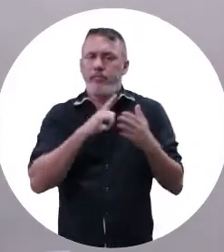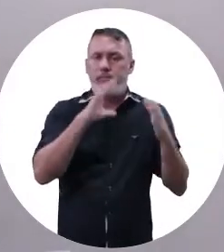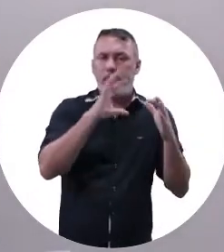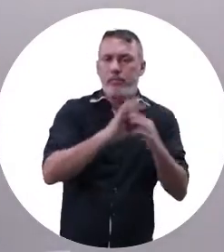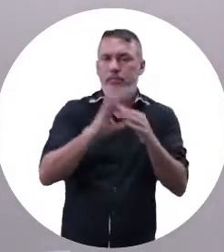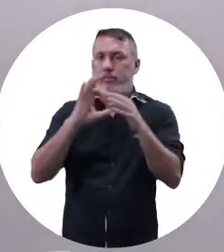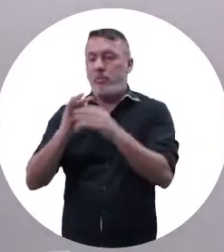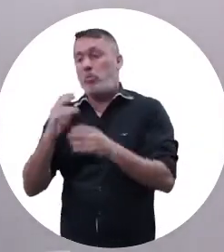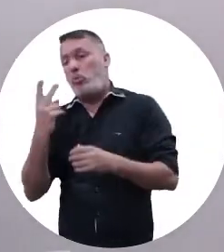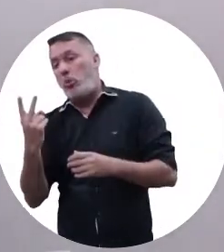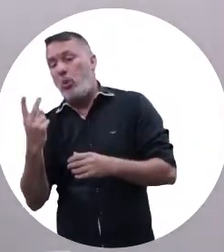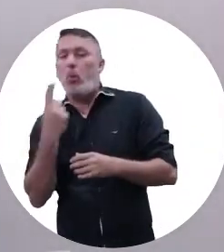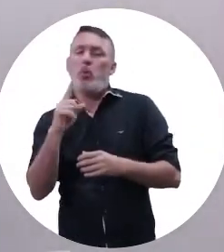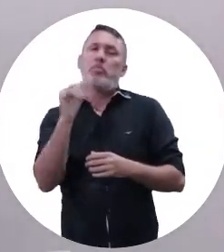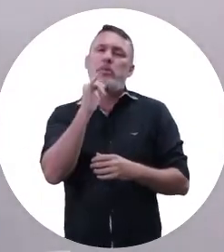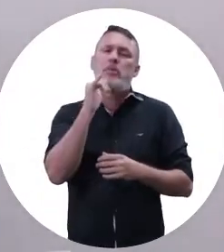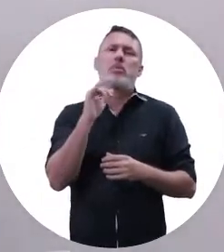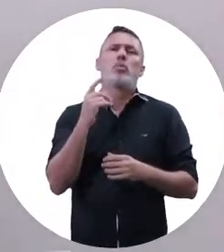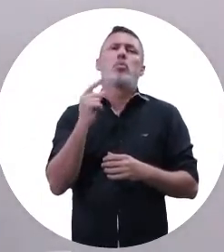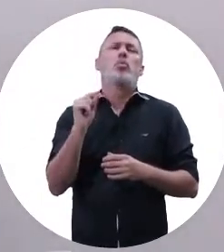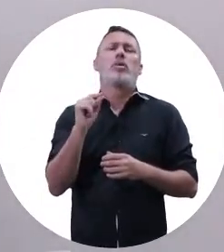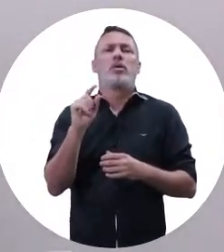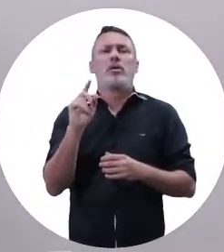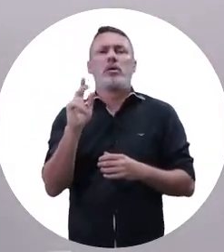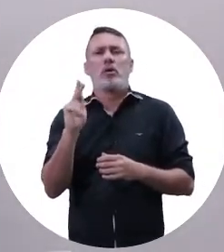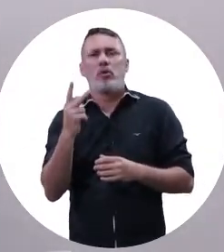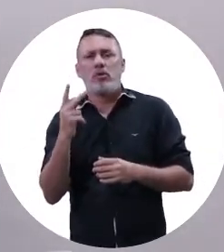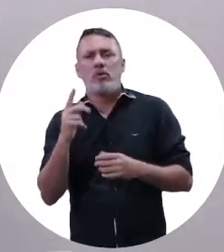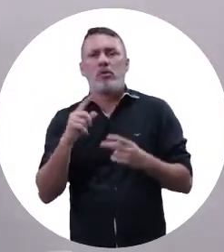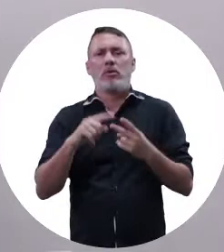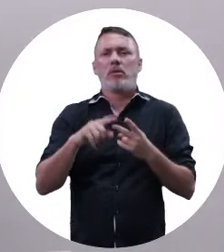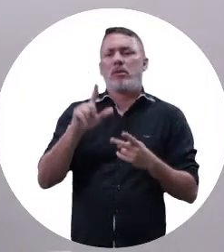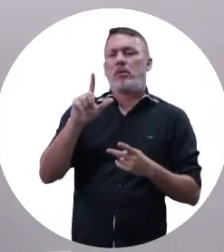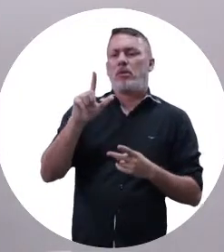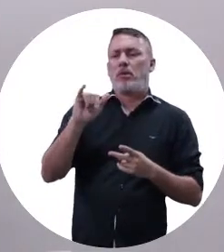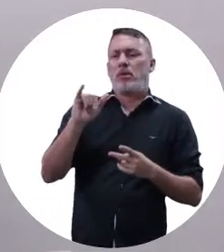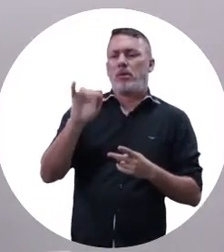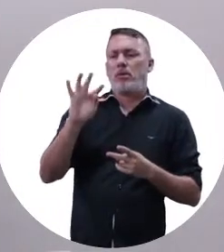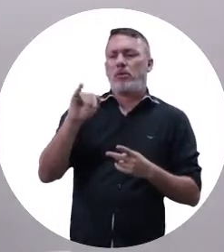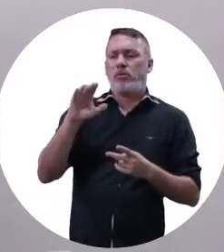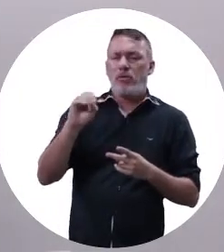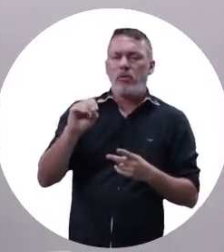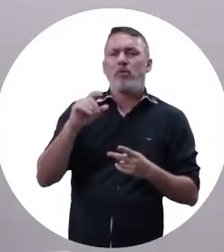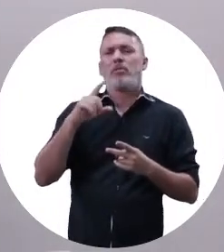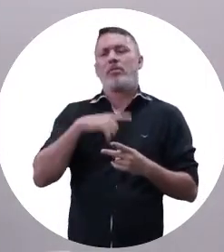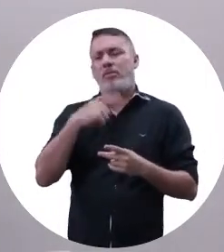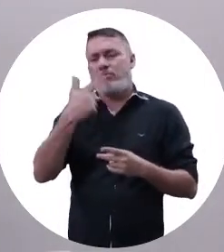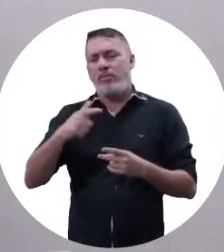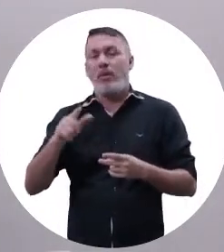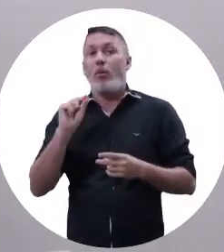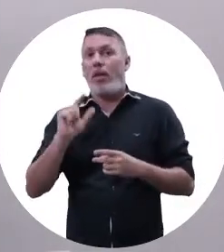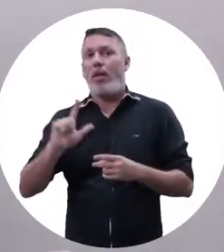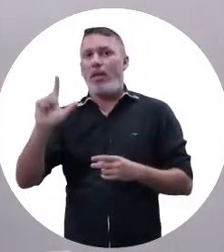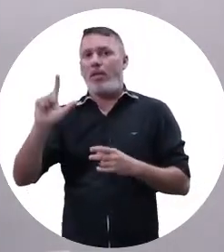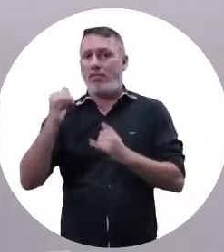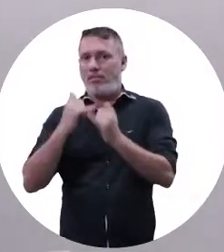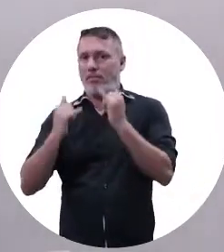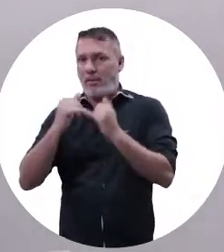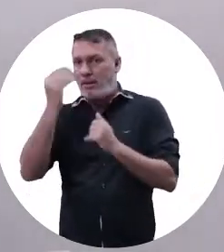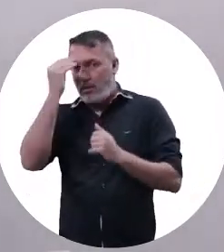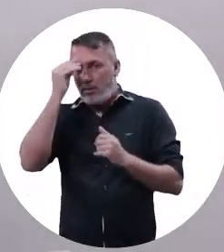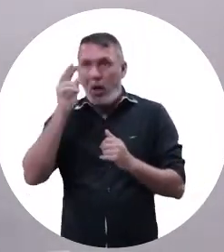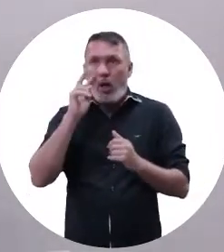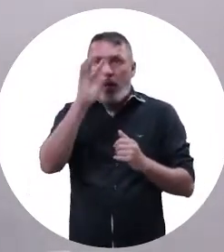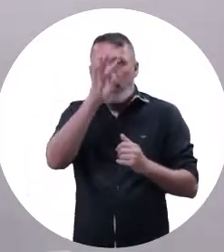associados a 2 elétrons na última camada. Hidrogênio, lítio, berílio, querem ser semelhantes a um hélio. O hélio